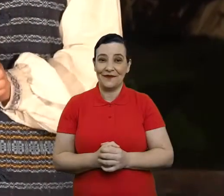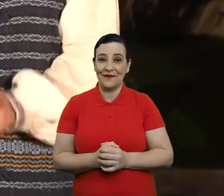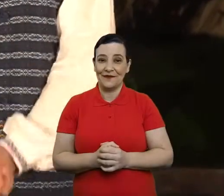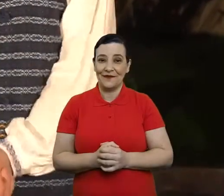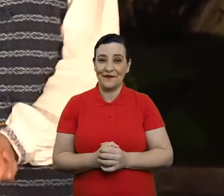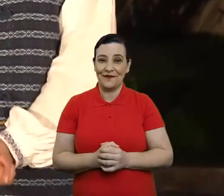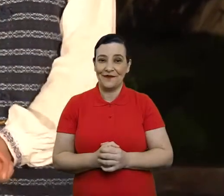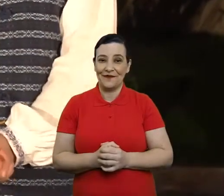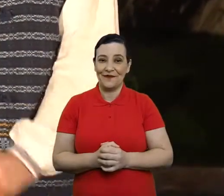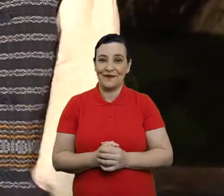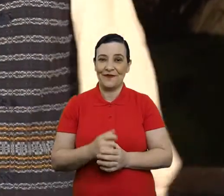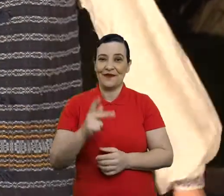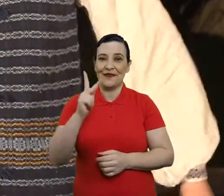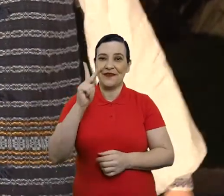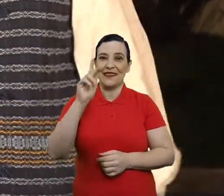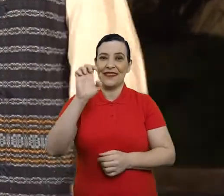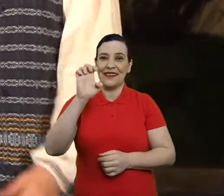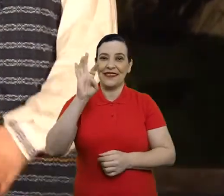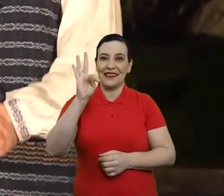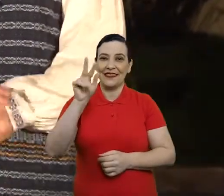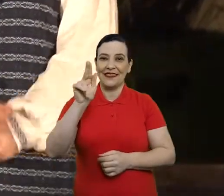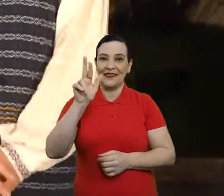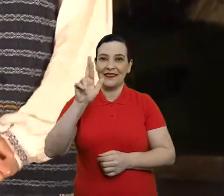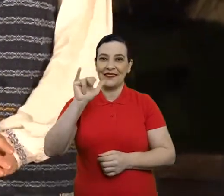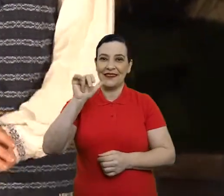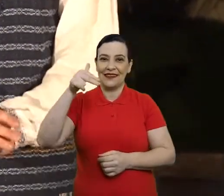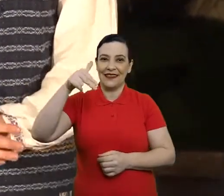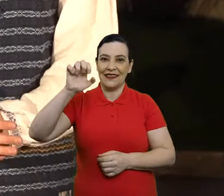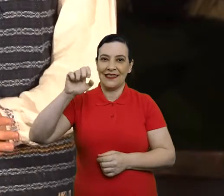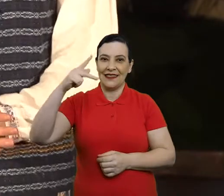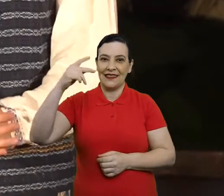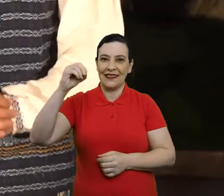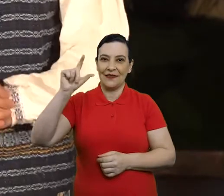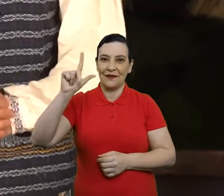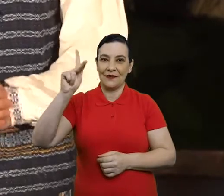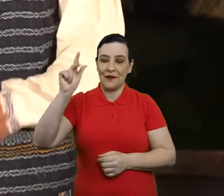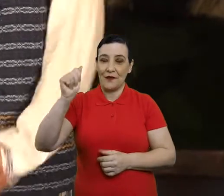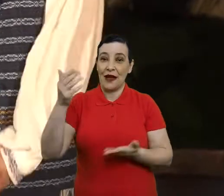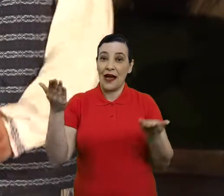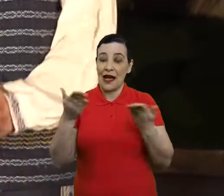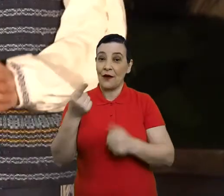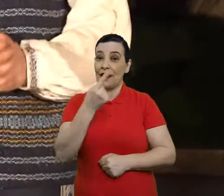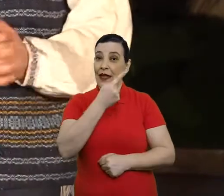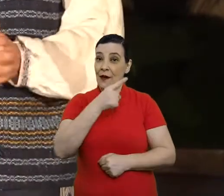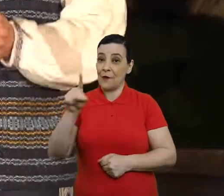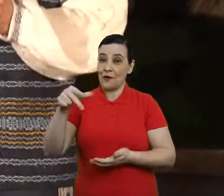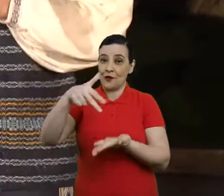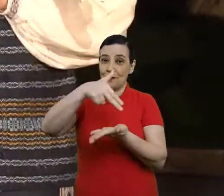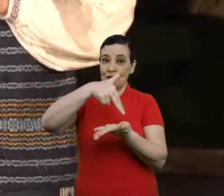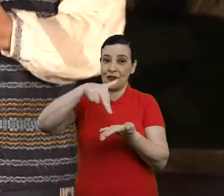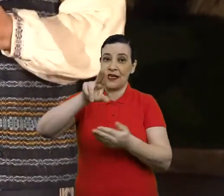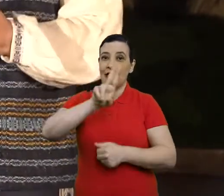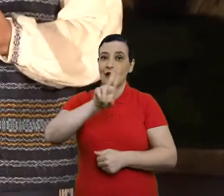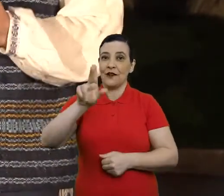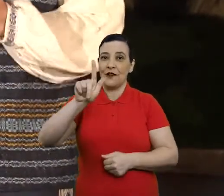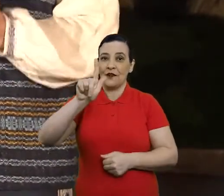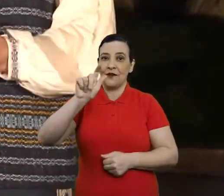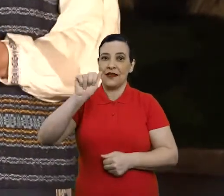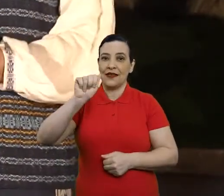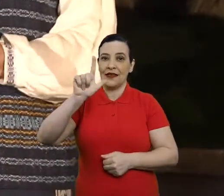Essa foi a Keturine Polka. E agora nós trazemos a nossa última dança para ensinar para vocês, que chama